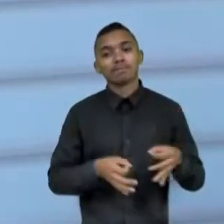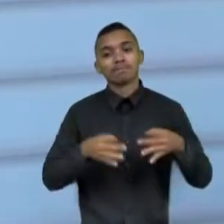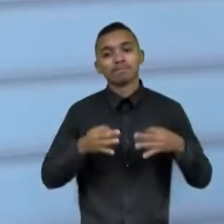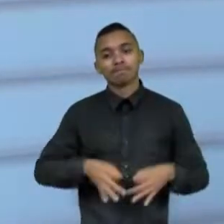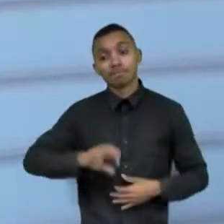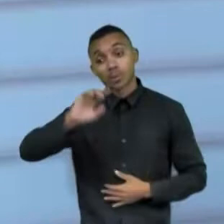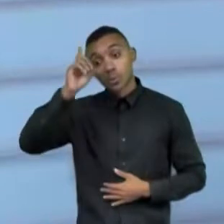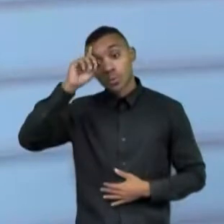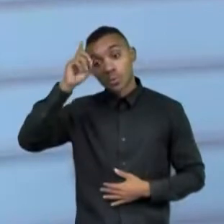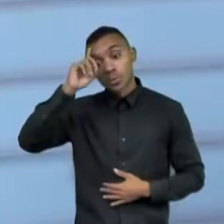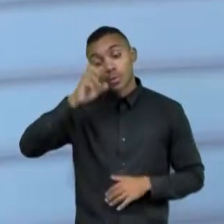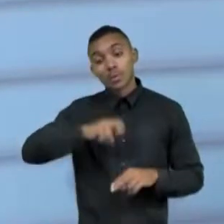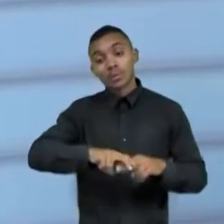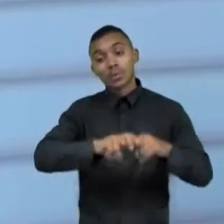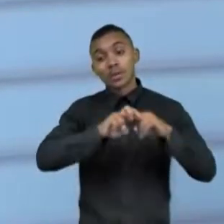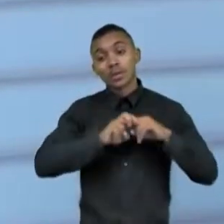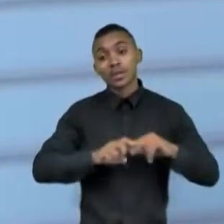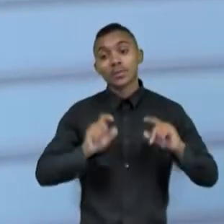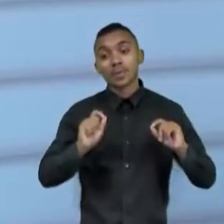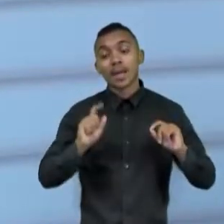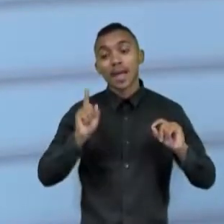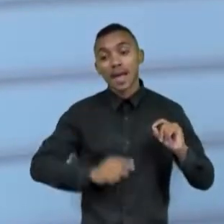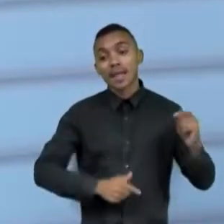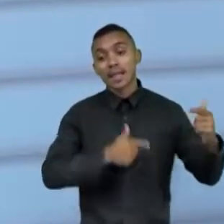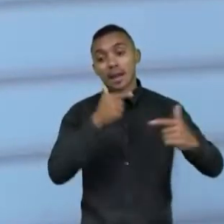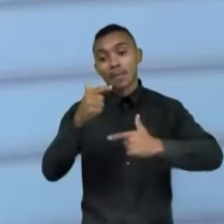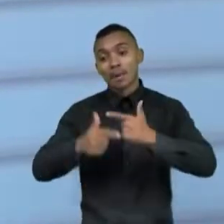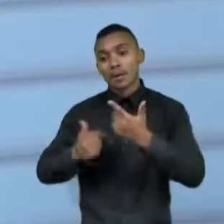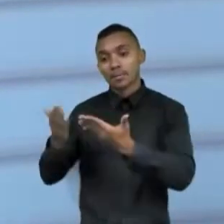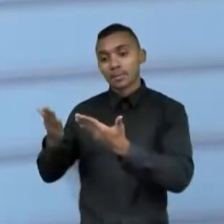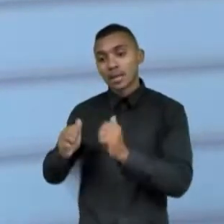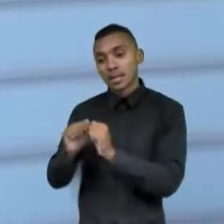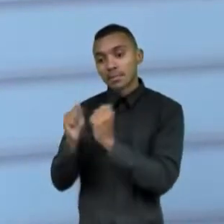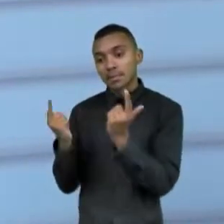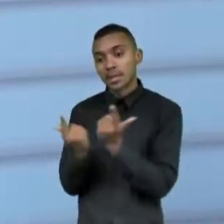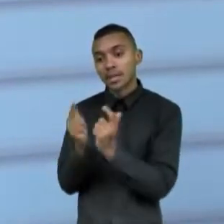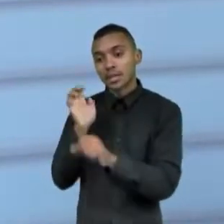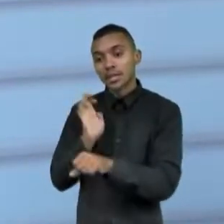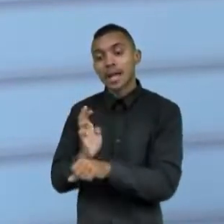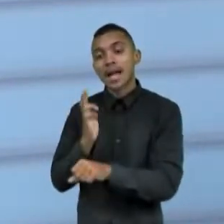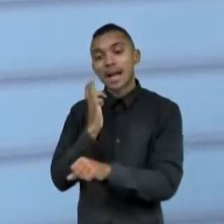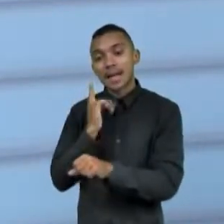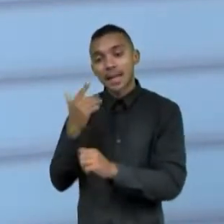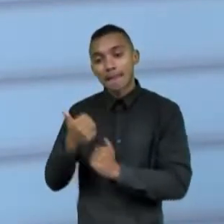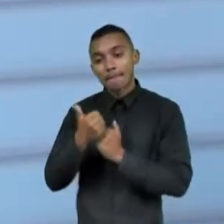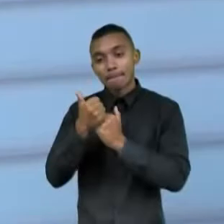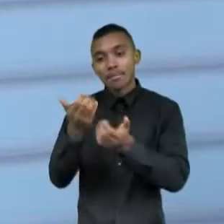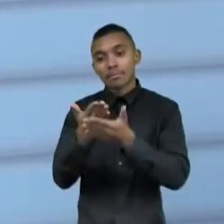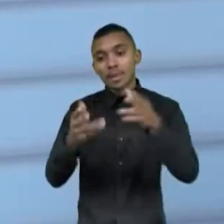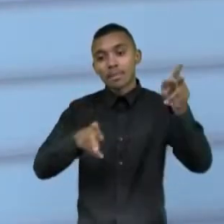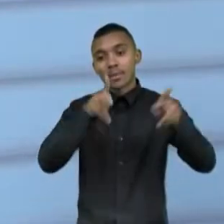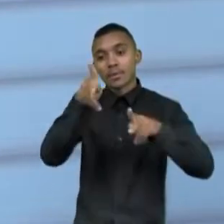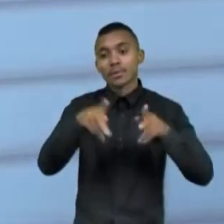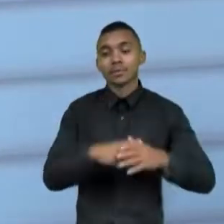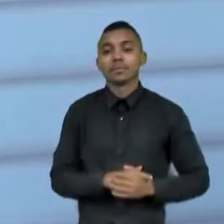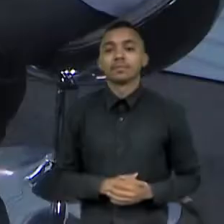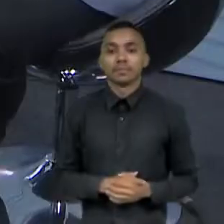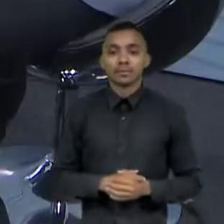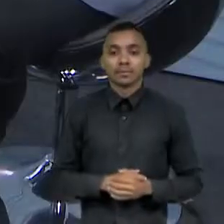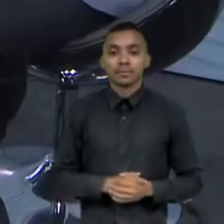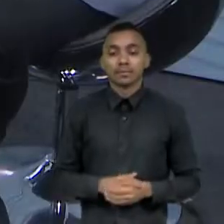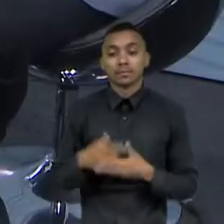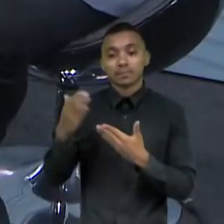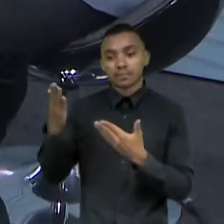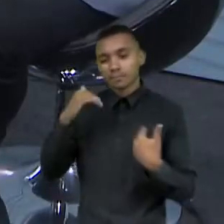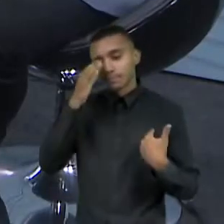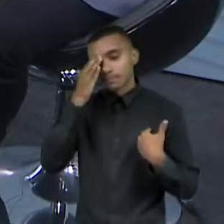dia, e é um trabalho que a Assembleia Legislativa do Estado do Ceará tem prestado à sociedade cearense. Que legal. Miguel Rodrigues,